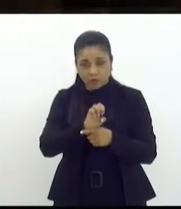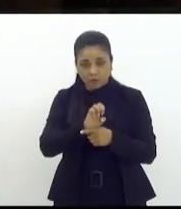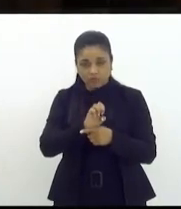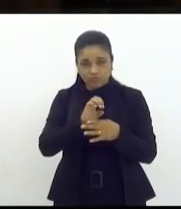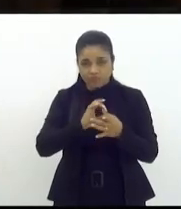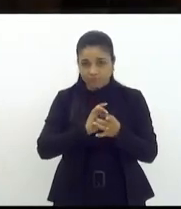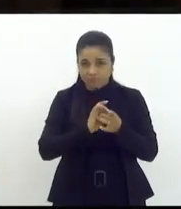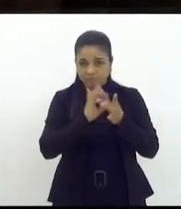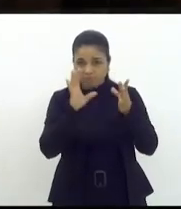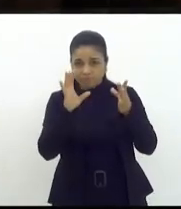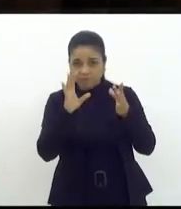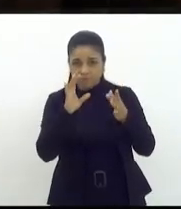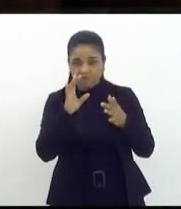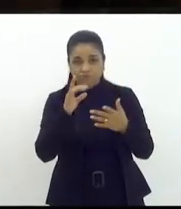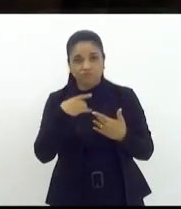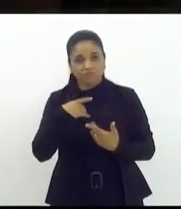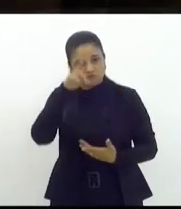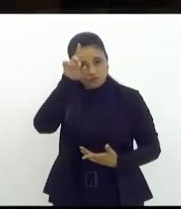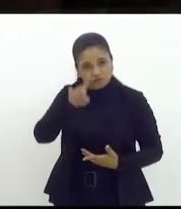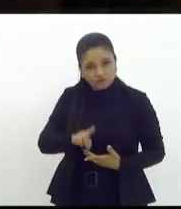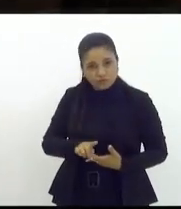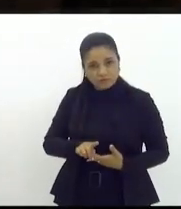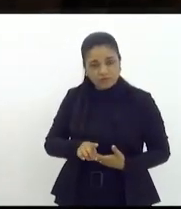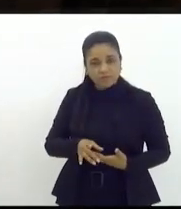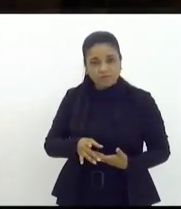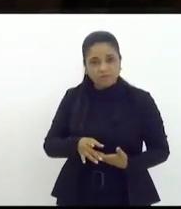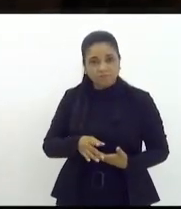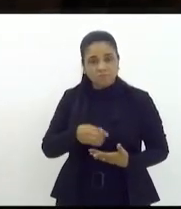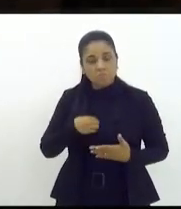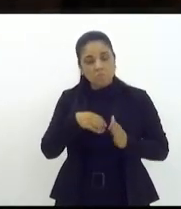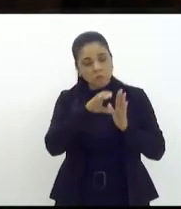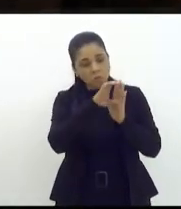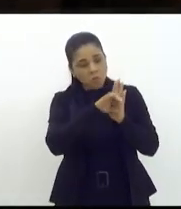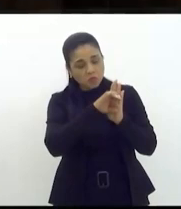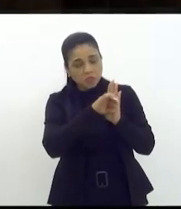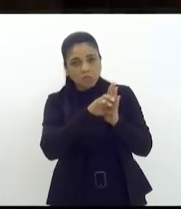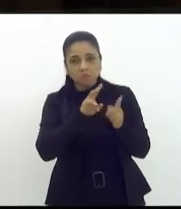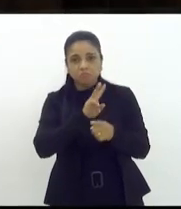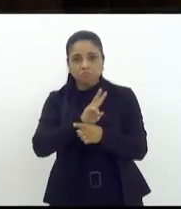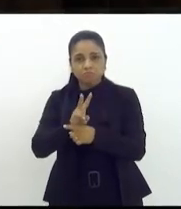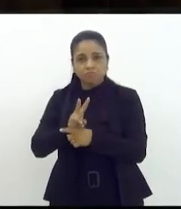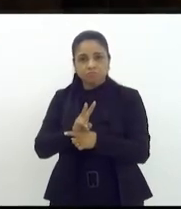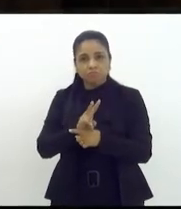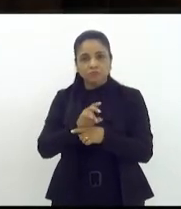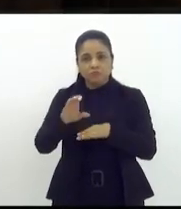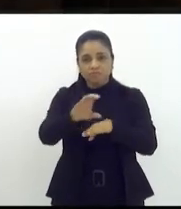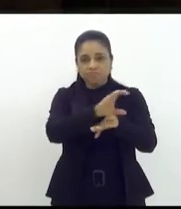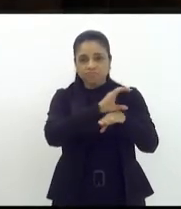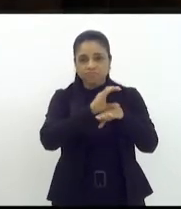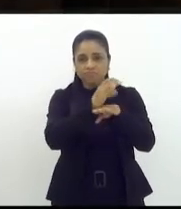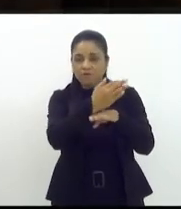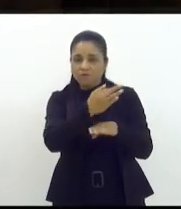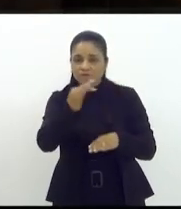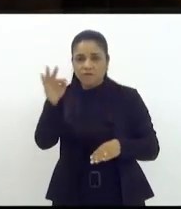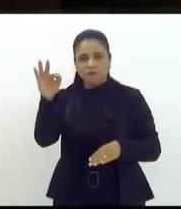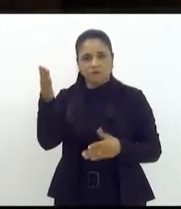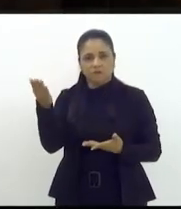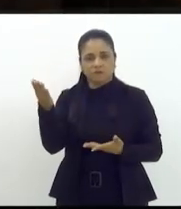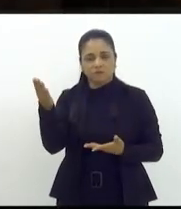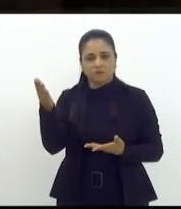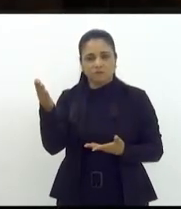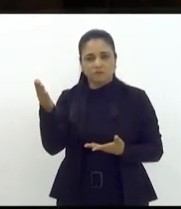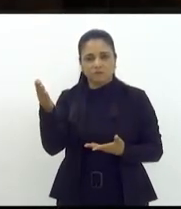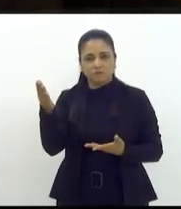direito a gente tem que preservar o conceito de federação e não